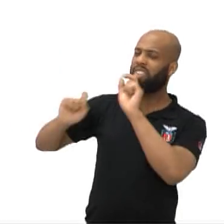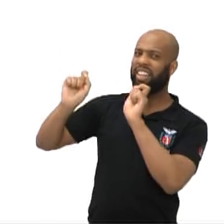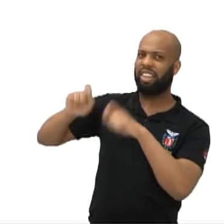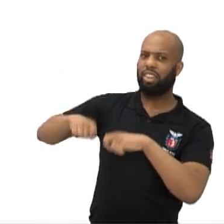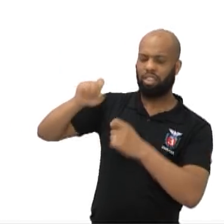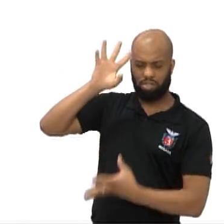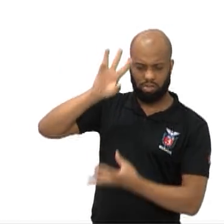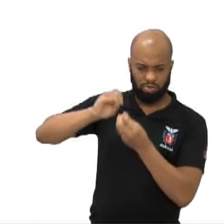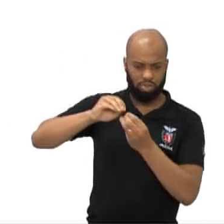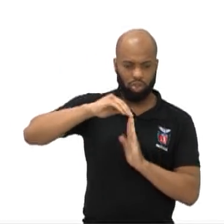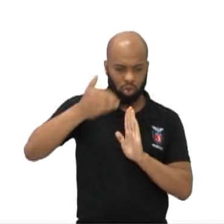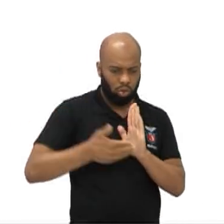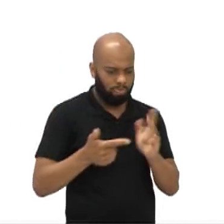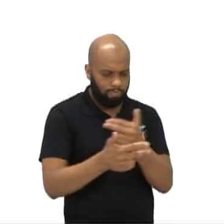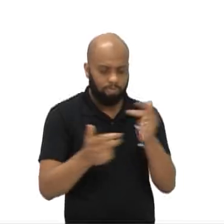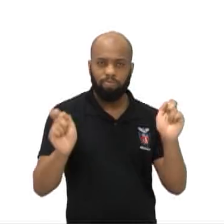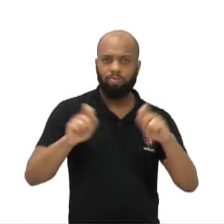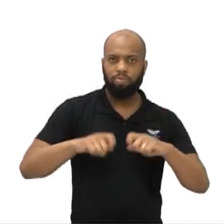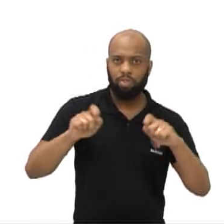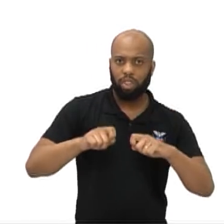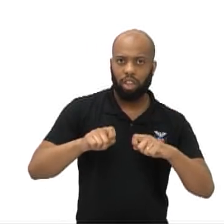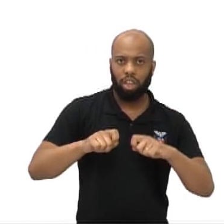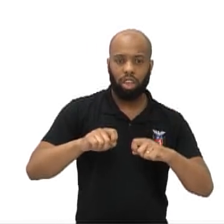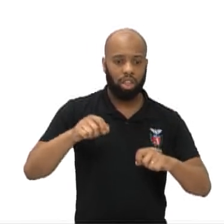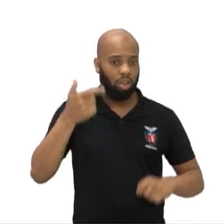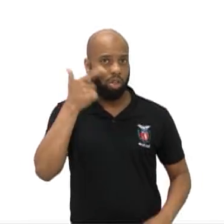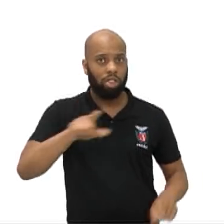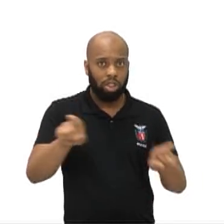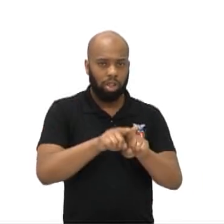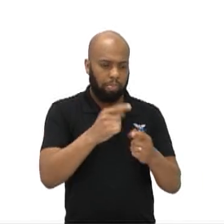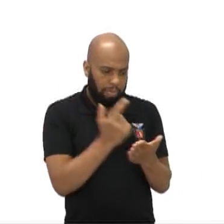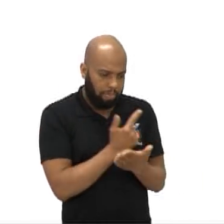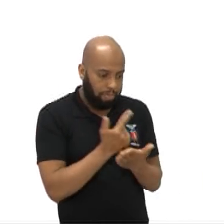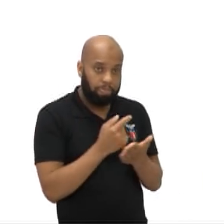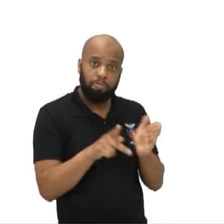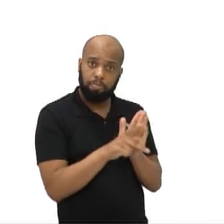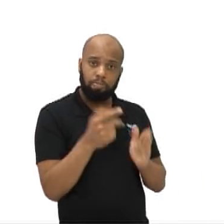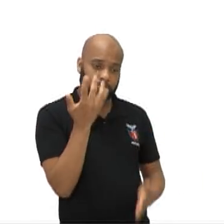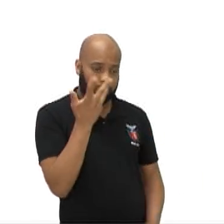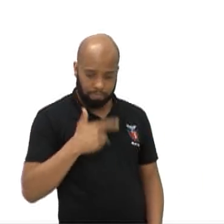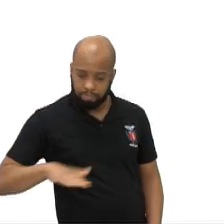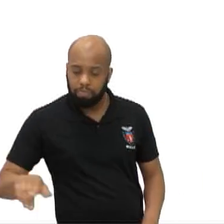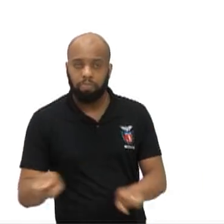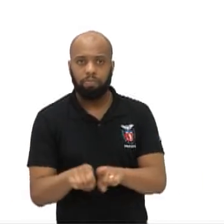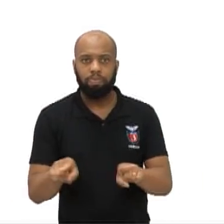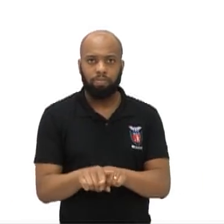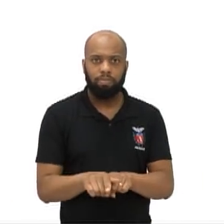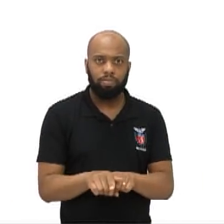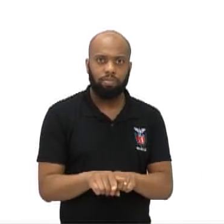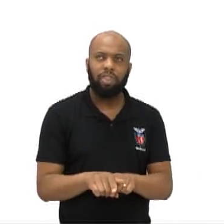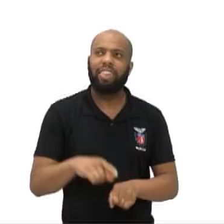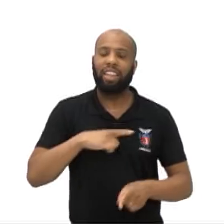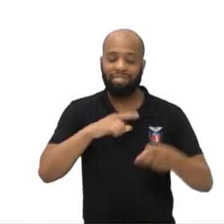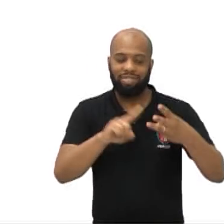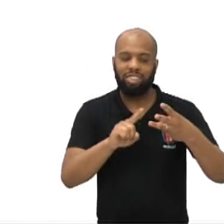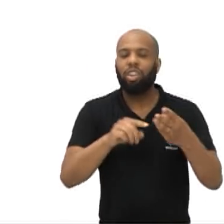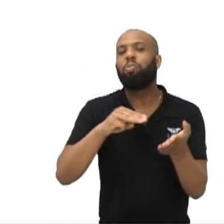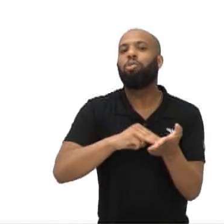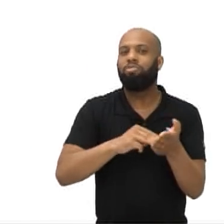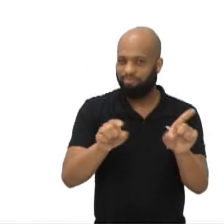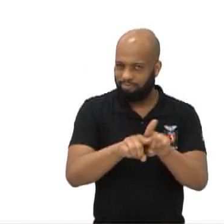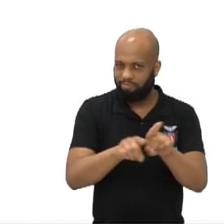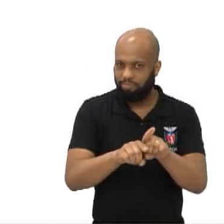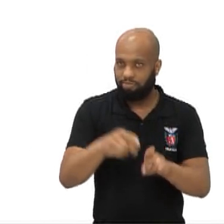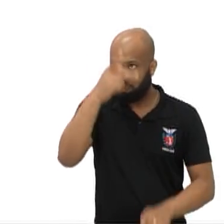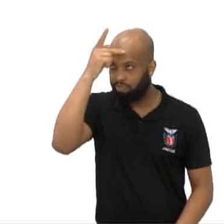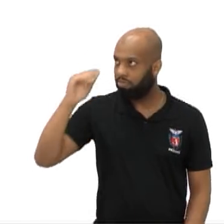de compreender todas as coisas, até mesmo os livros de criança. Tenho ainda um terceiro.